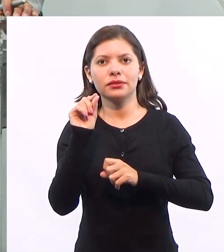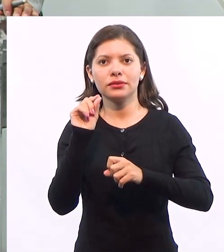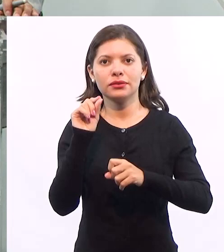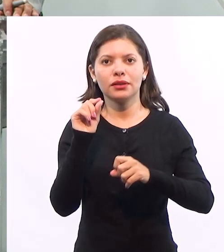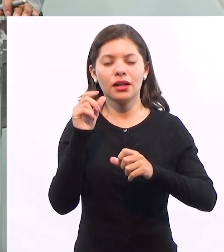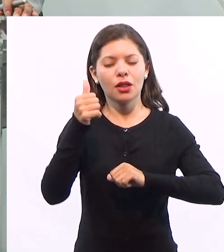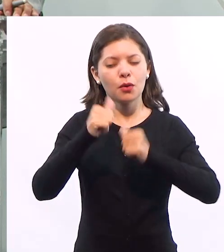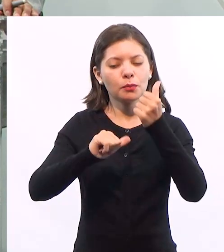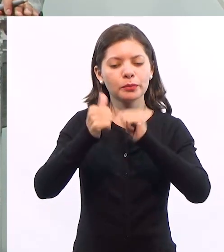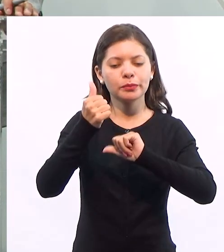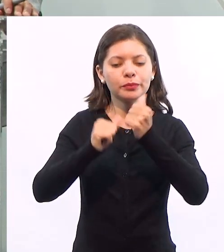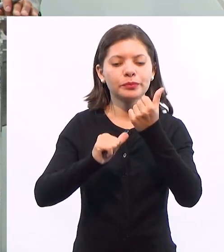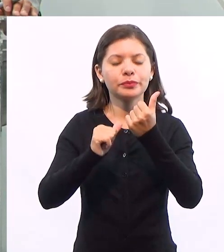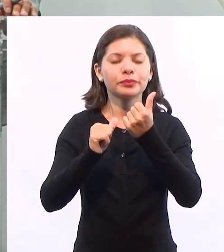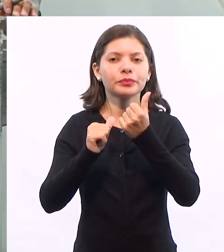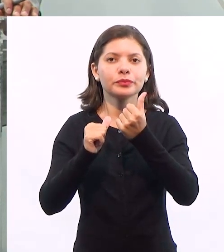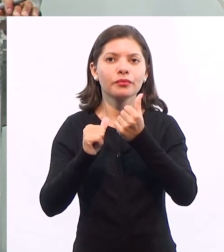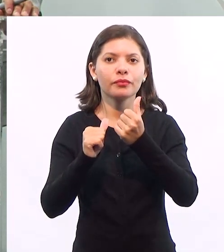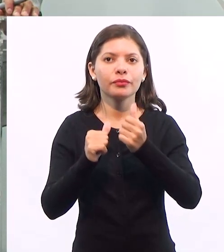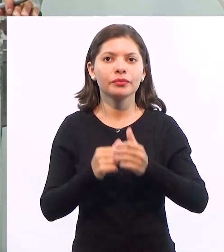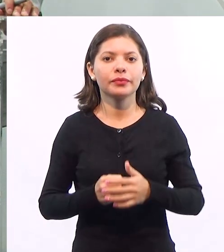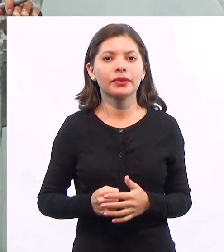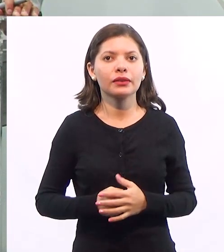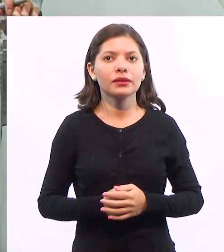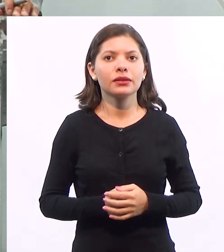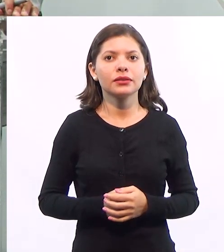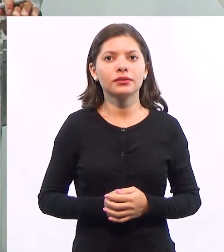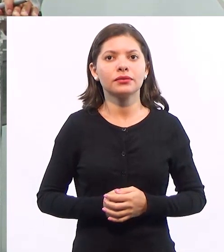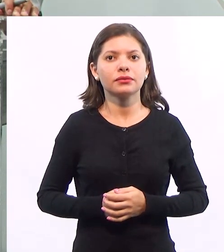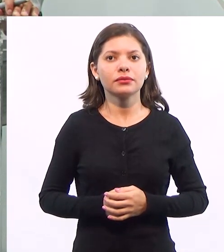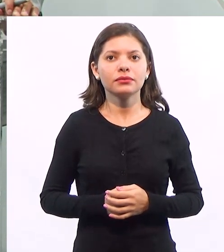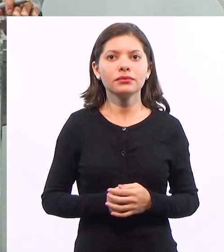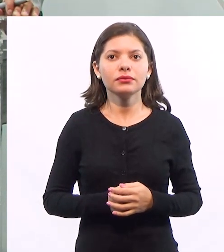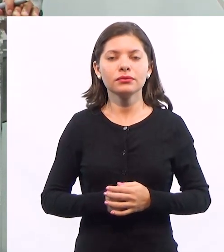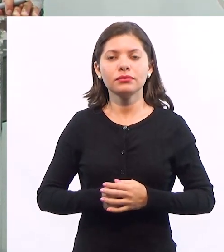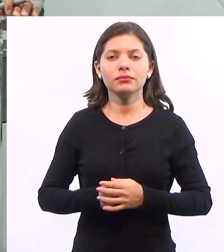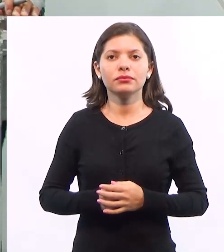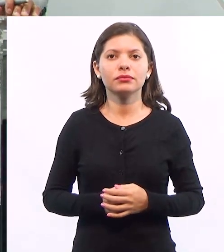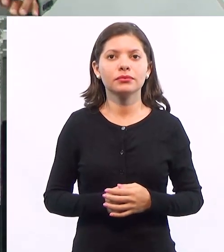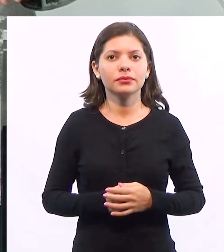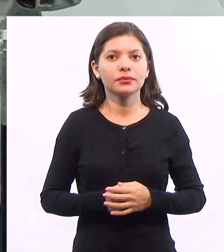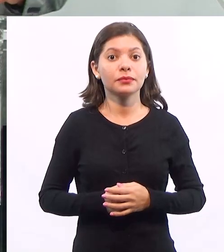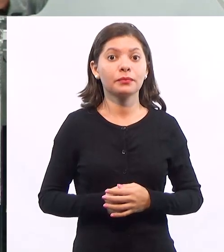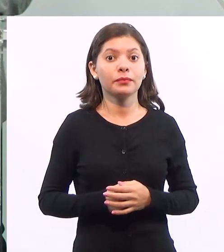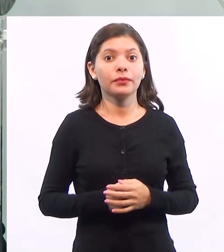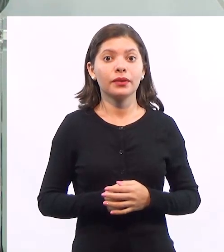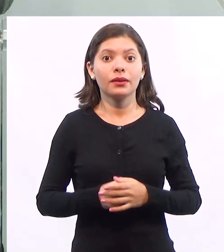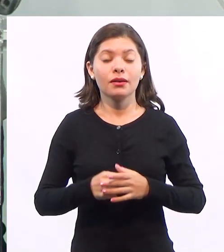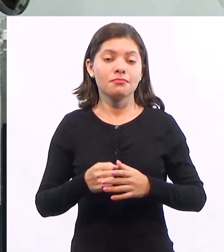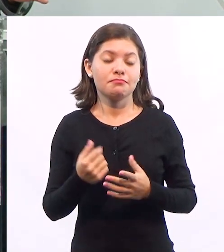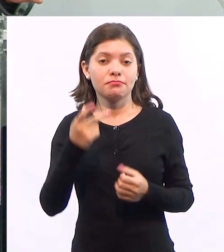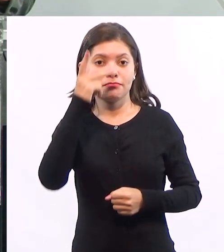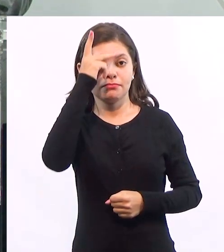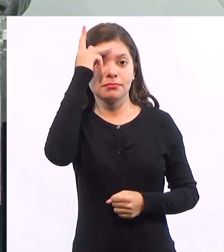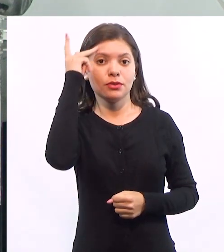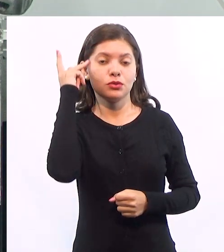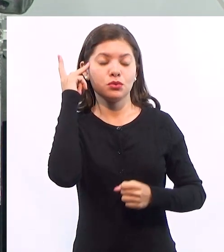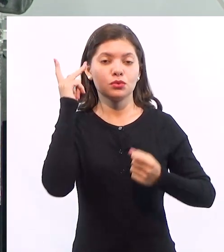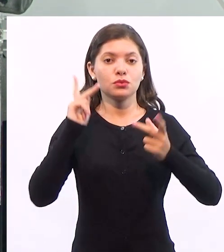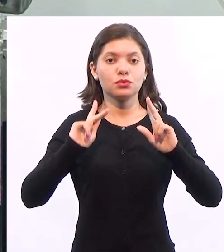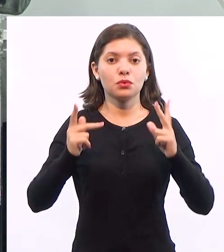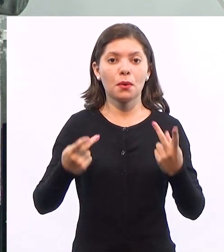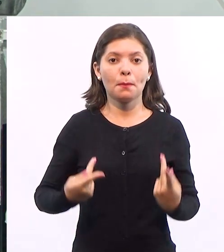humanas não olhava ali, ó, considerados a escola burocrática, tá? Como algo voltado para a pessoa humana. Por